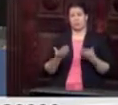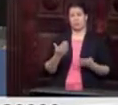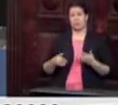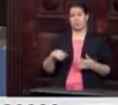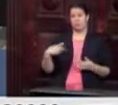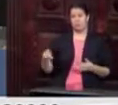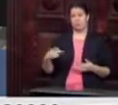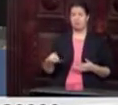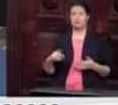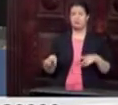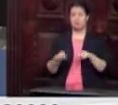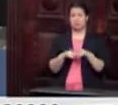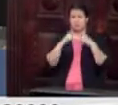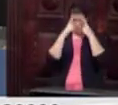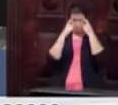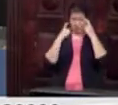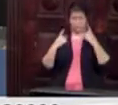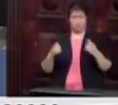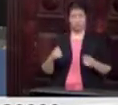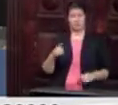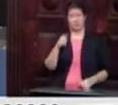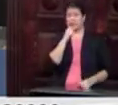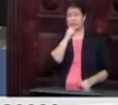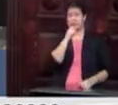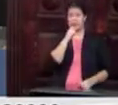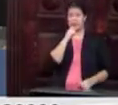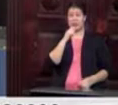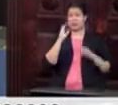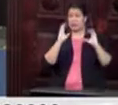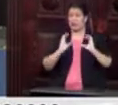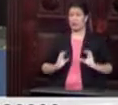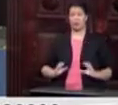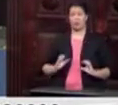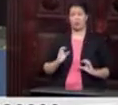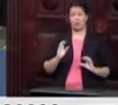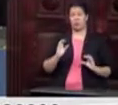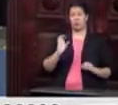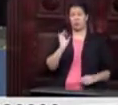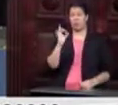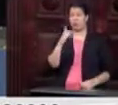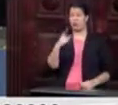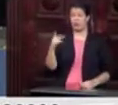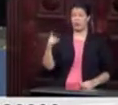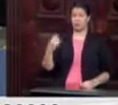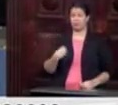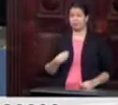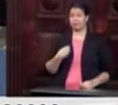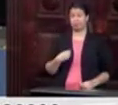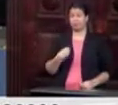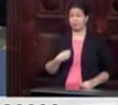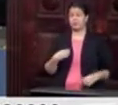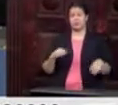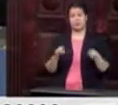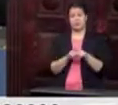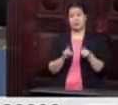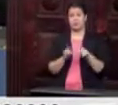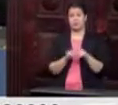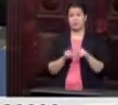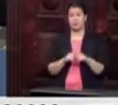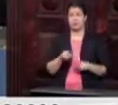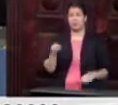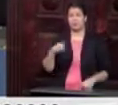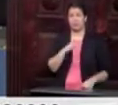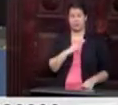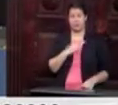violência e sem dar as garantias aos cidadãos de continuarem vivendo e trabalhando nesse Estado. O segundo item, o Estado